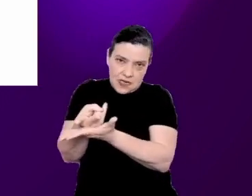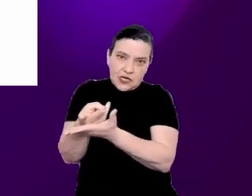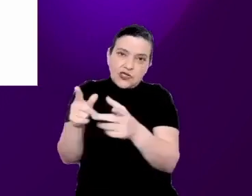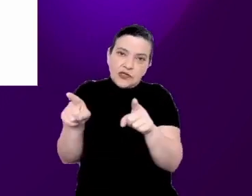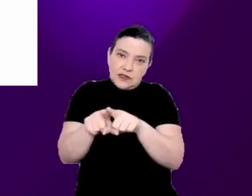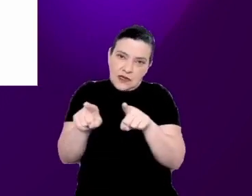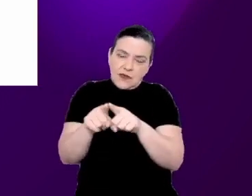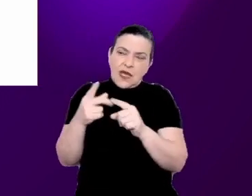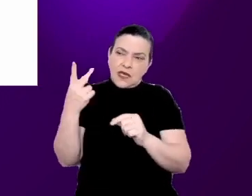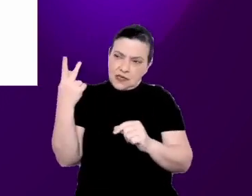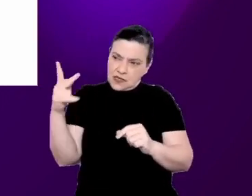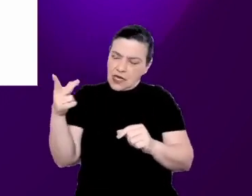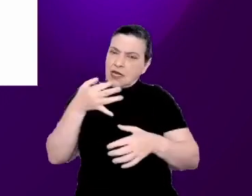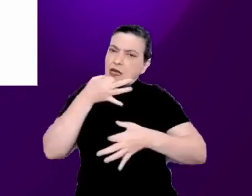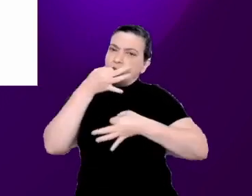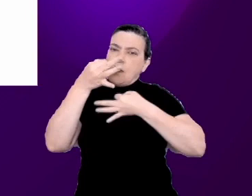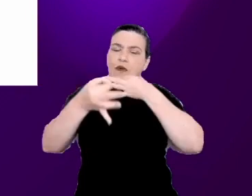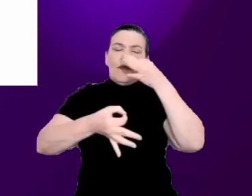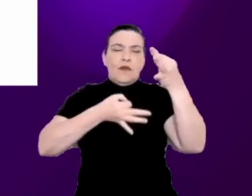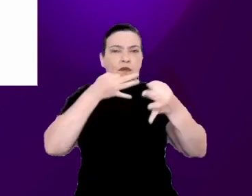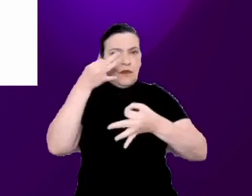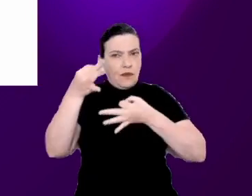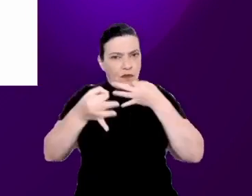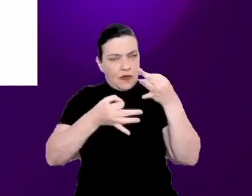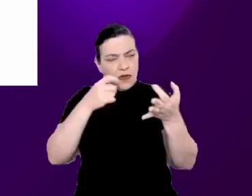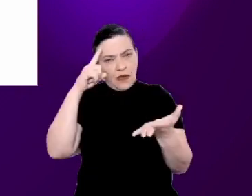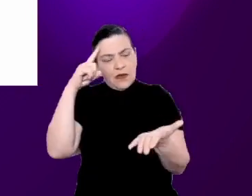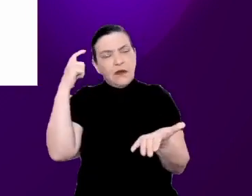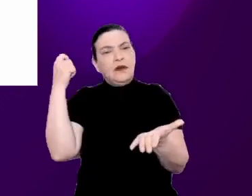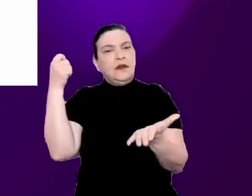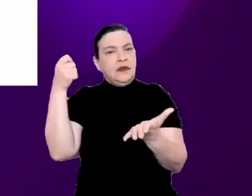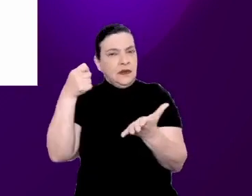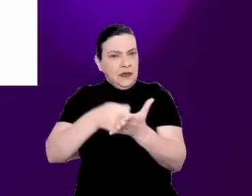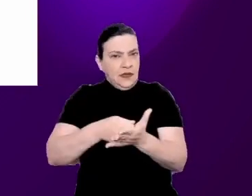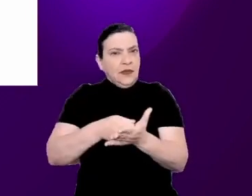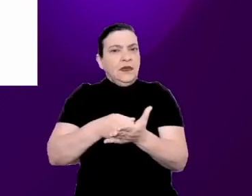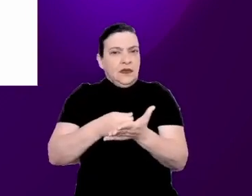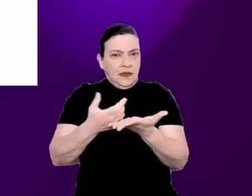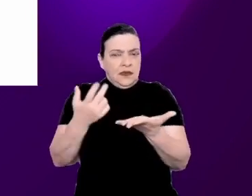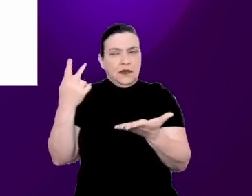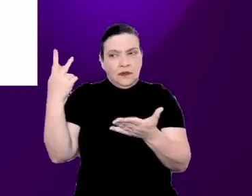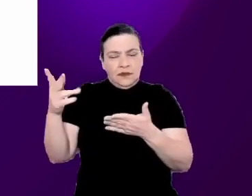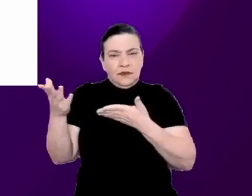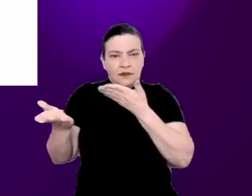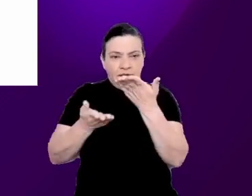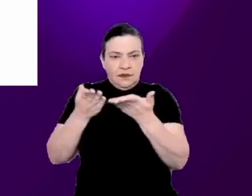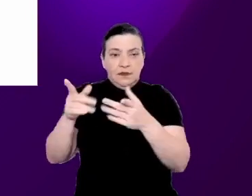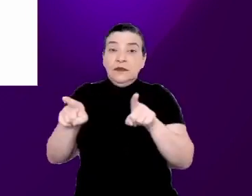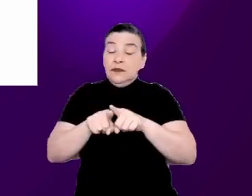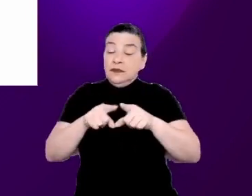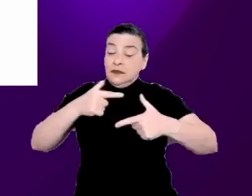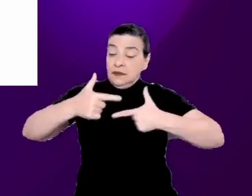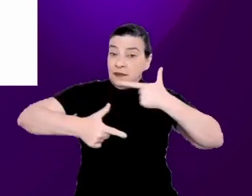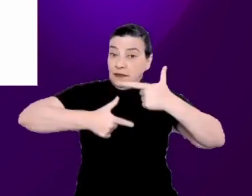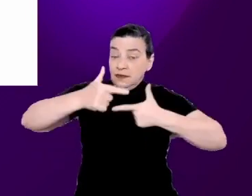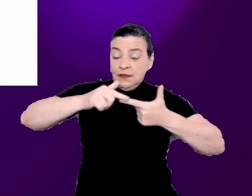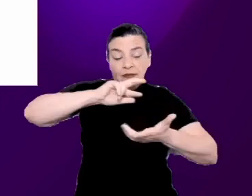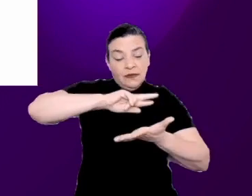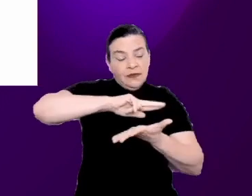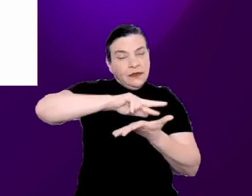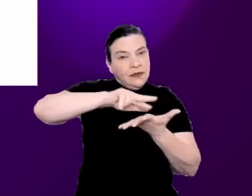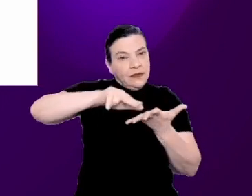uma voz ativa nesse cuidado, os serviços que a gente disponibiliza,